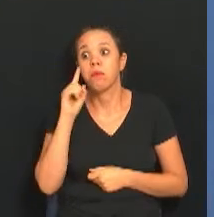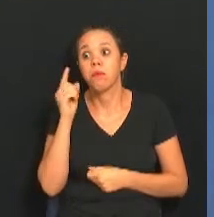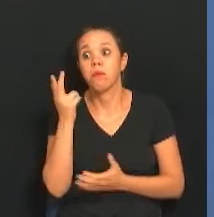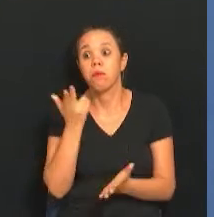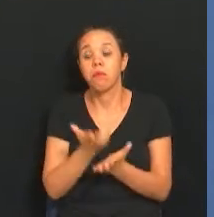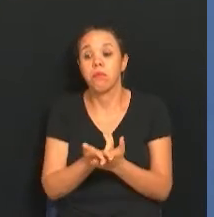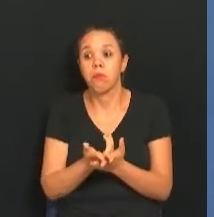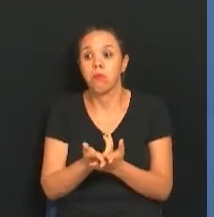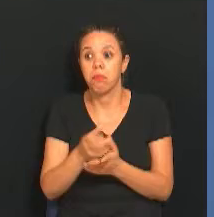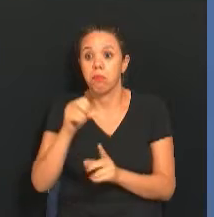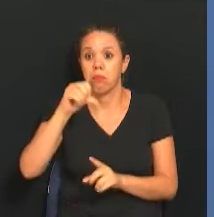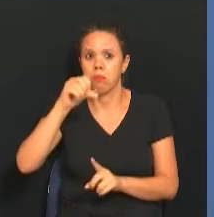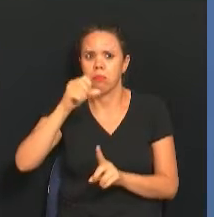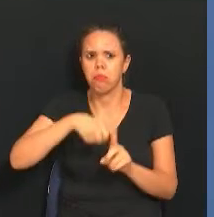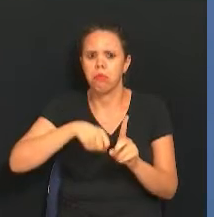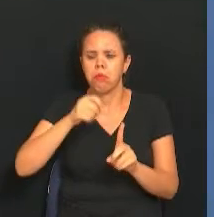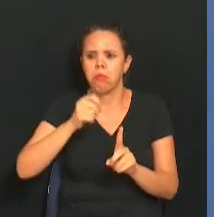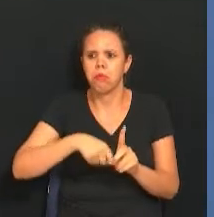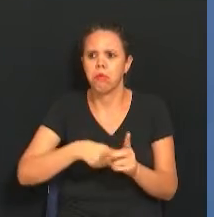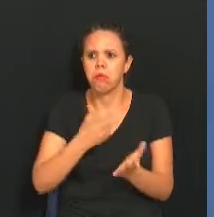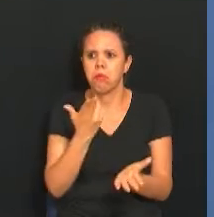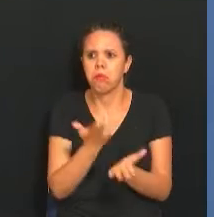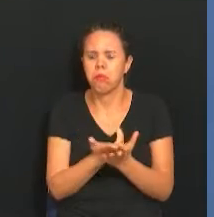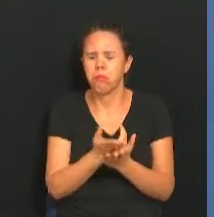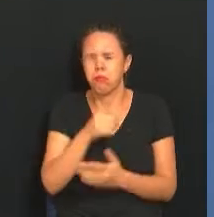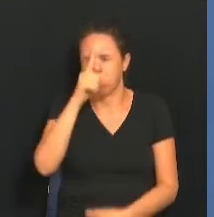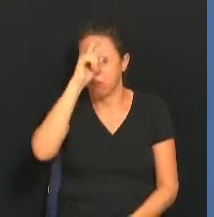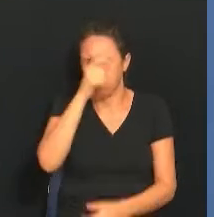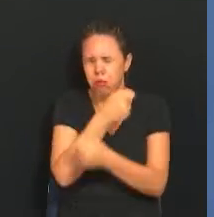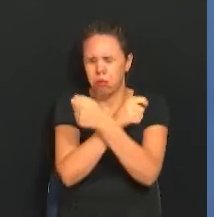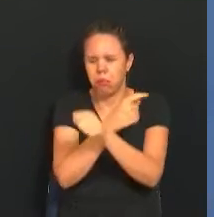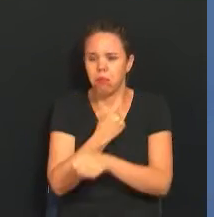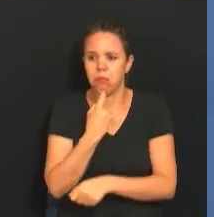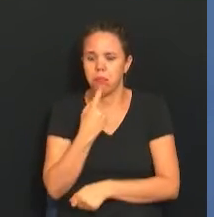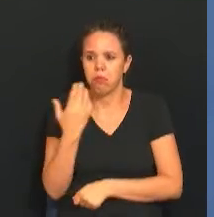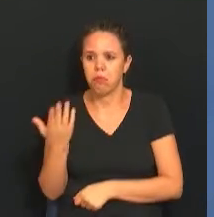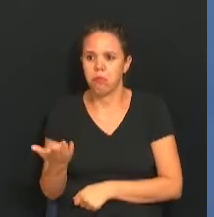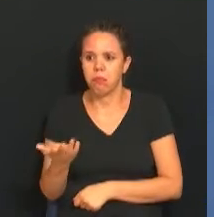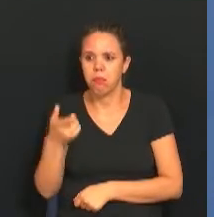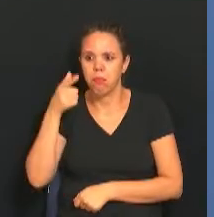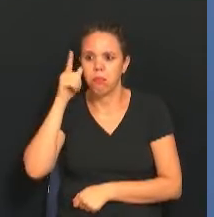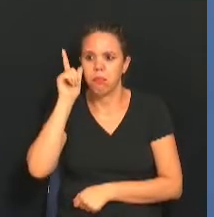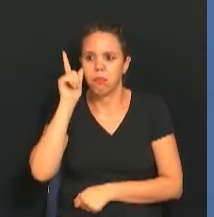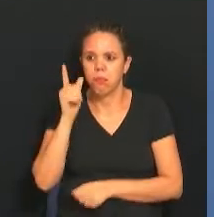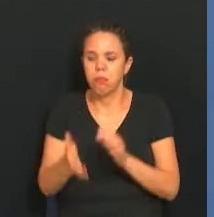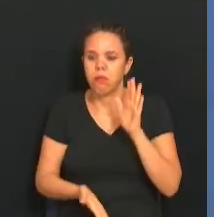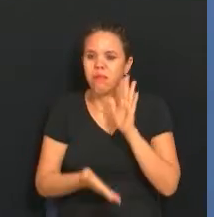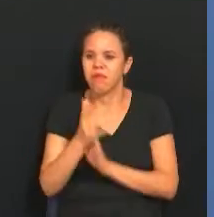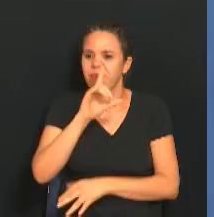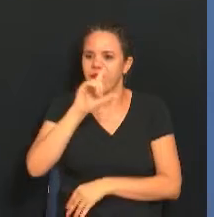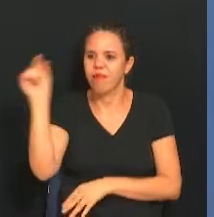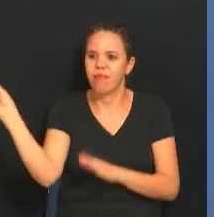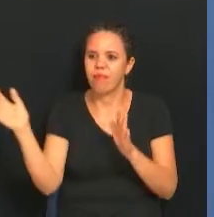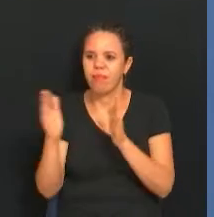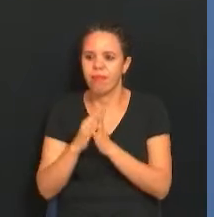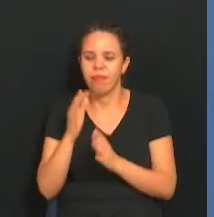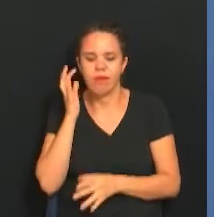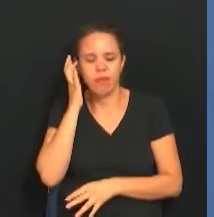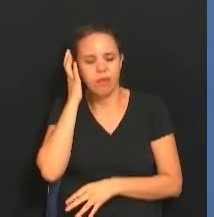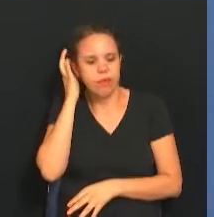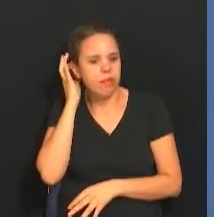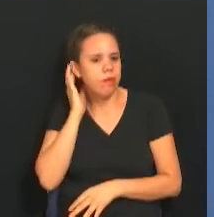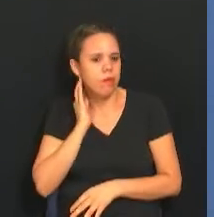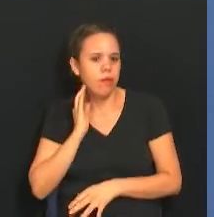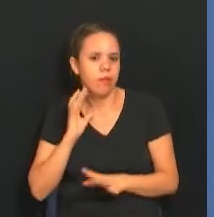nove meses internados no hospital da puc-campinas E ontem ele teve alta porque ele ficou